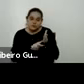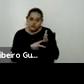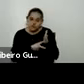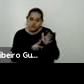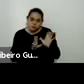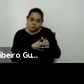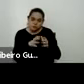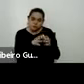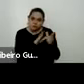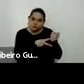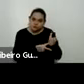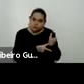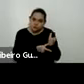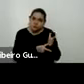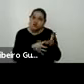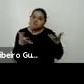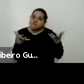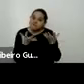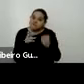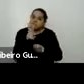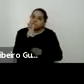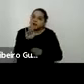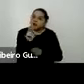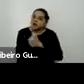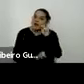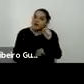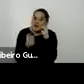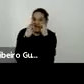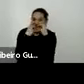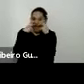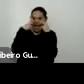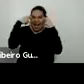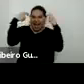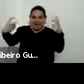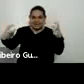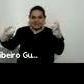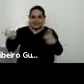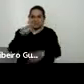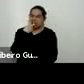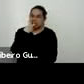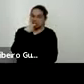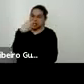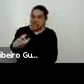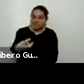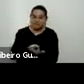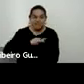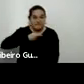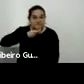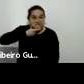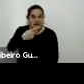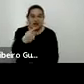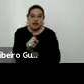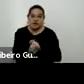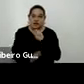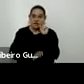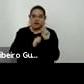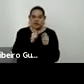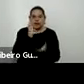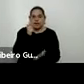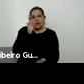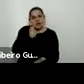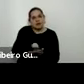pretendem verbalizar aos berros, ou seja, com grito, com expressão, a exigência